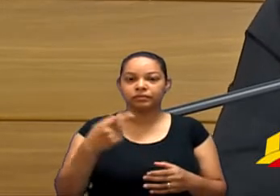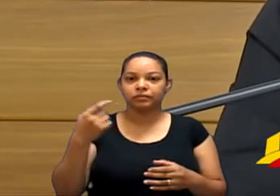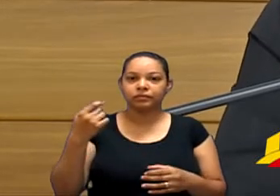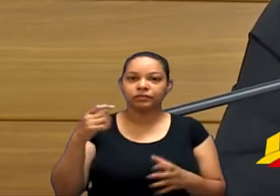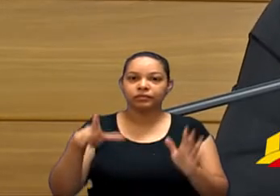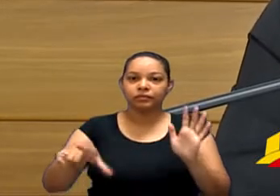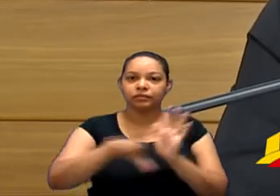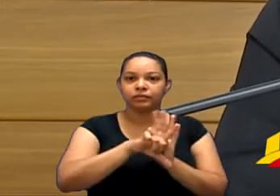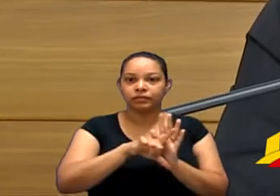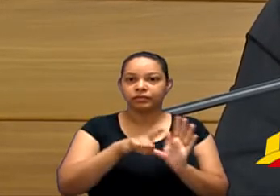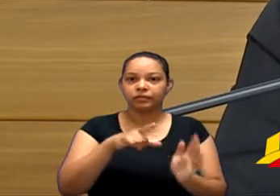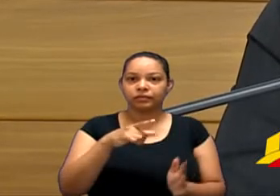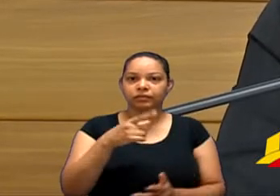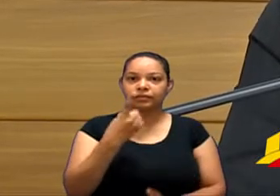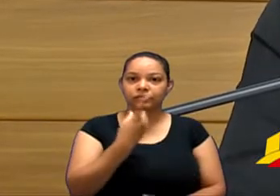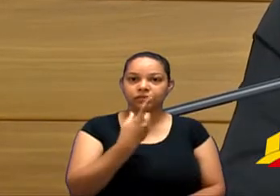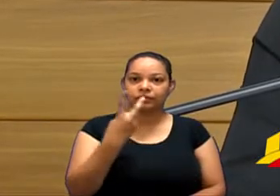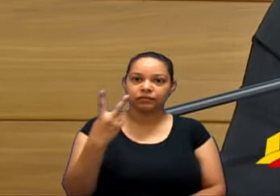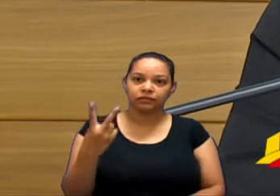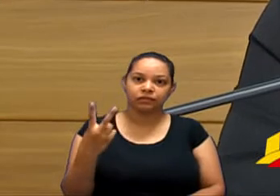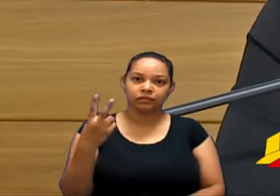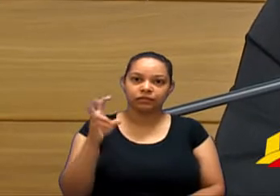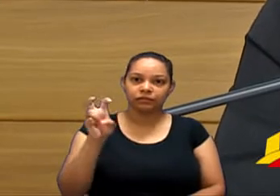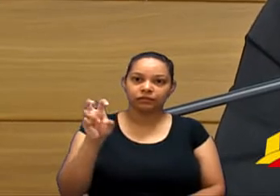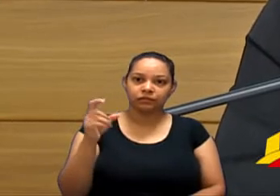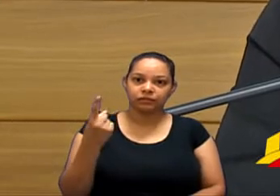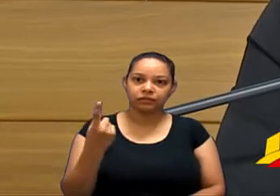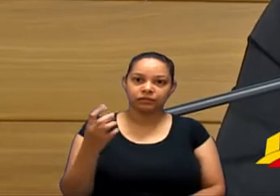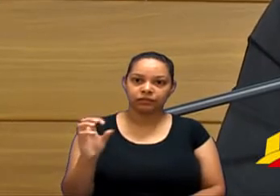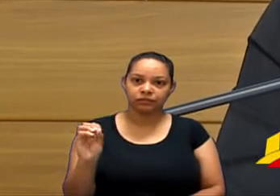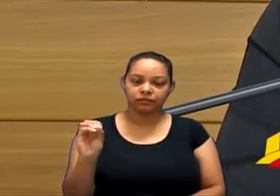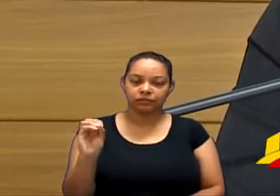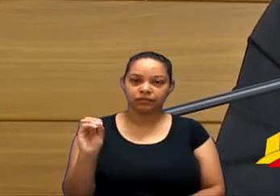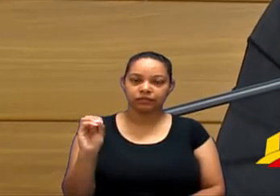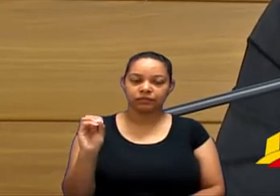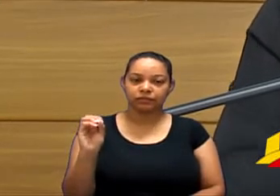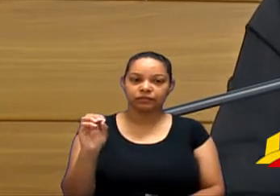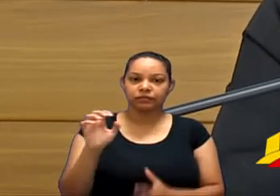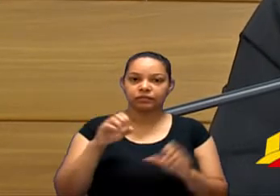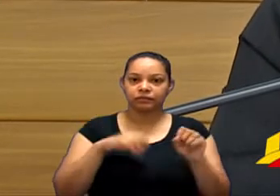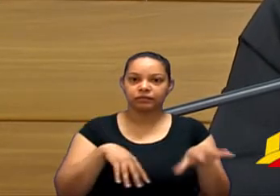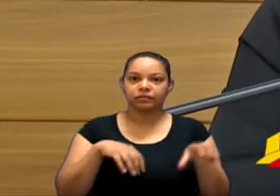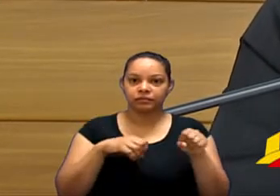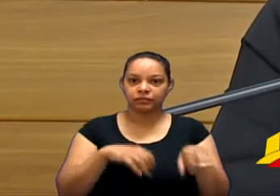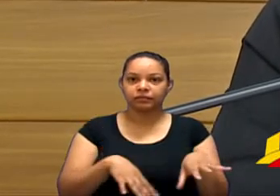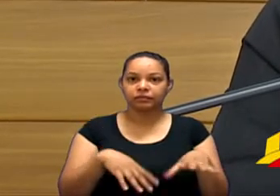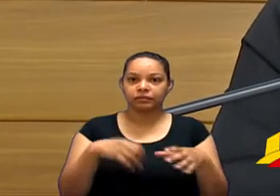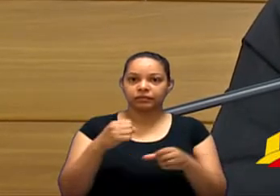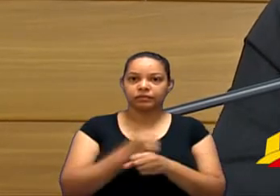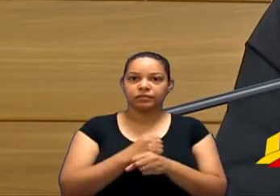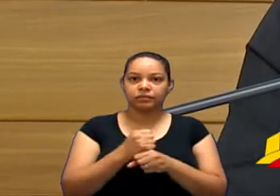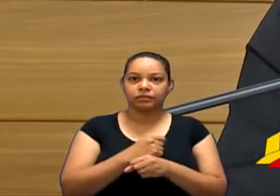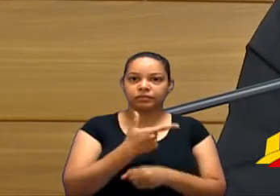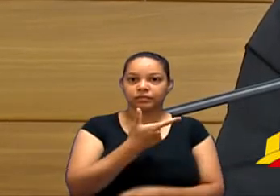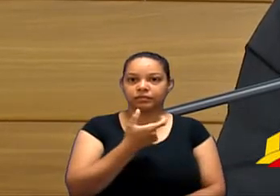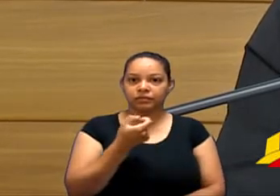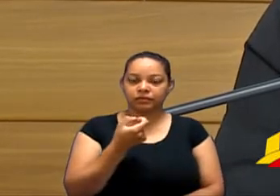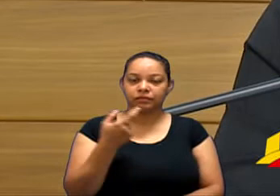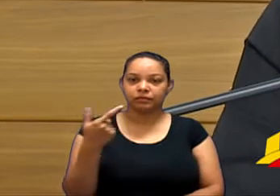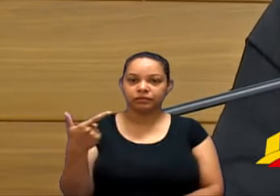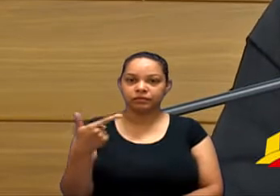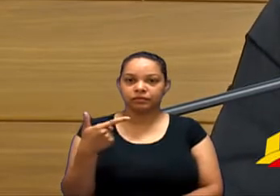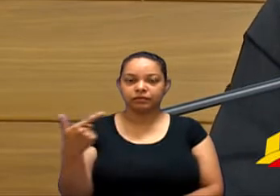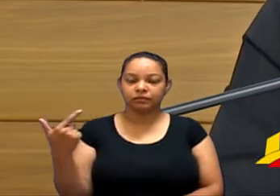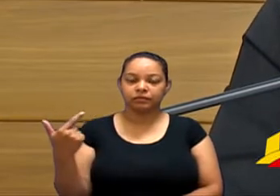número 12.510/2022 referentes a setembro de 2022 e também relatório mensal do Fundo Municipal de trânsito